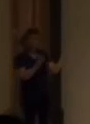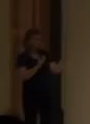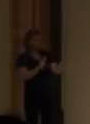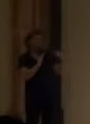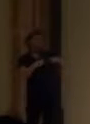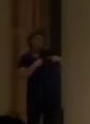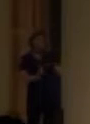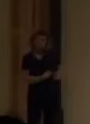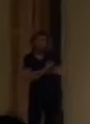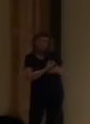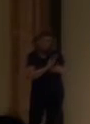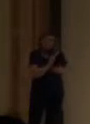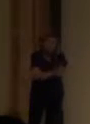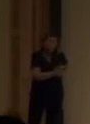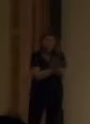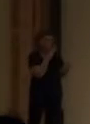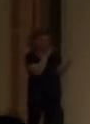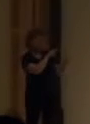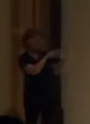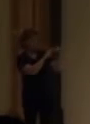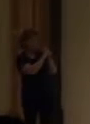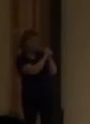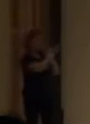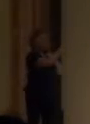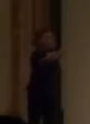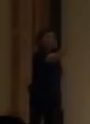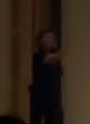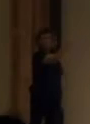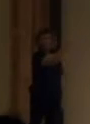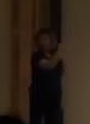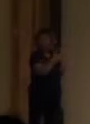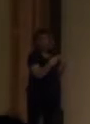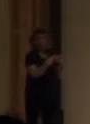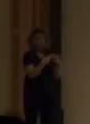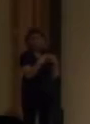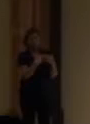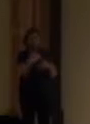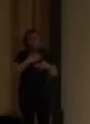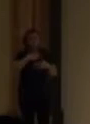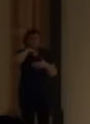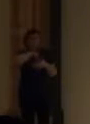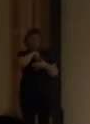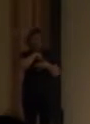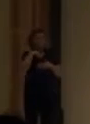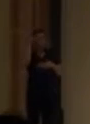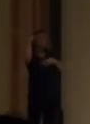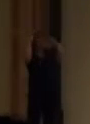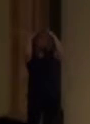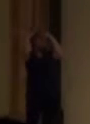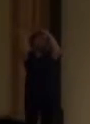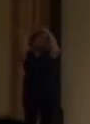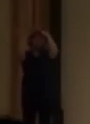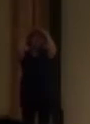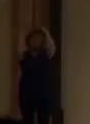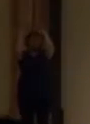que desconhecemos, mas pensamos nós que é uma utopia feliz. Que é qualquer coisa que nos